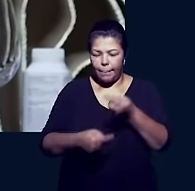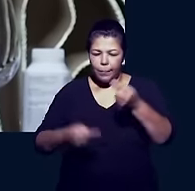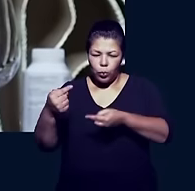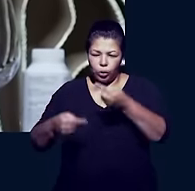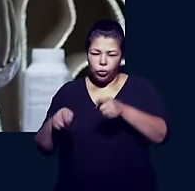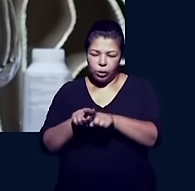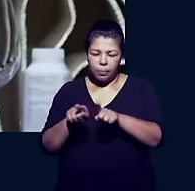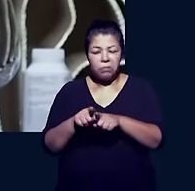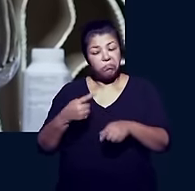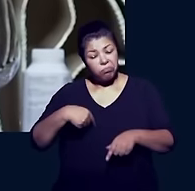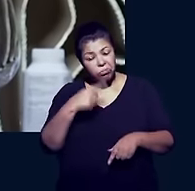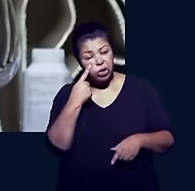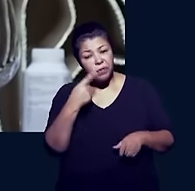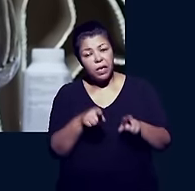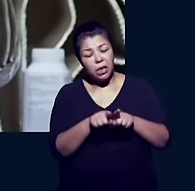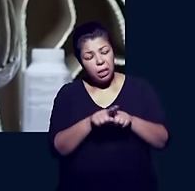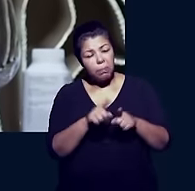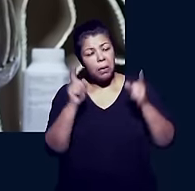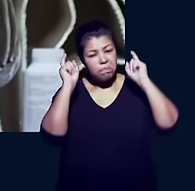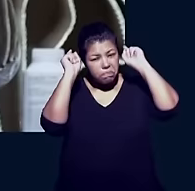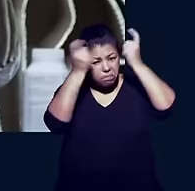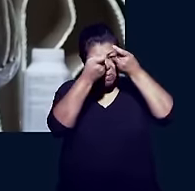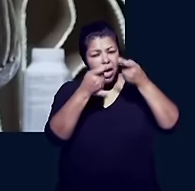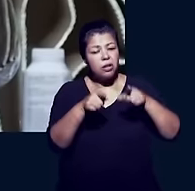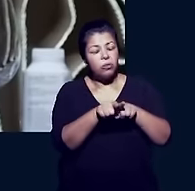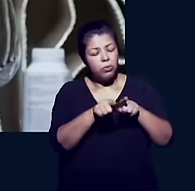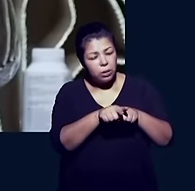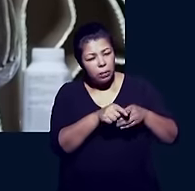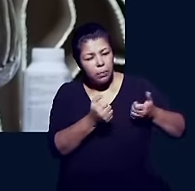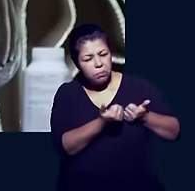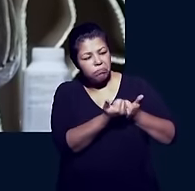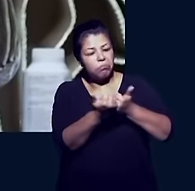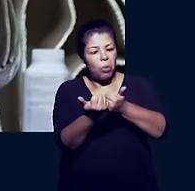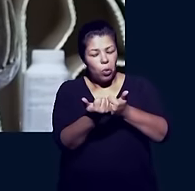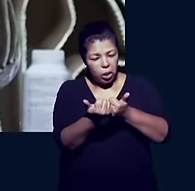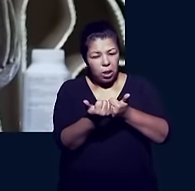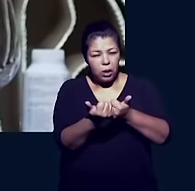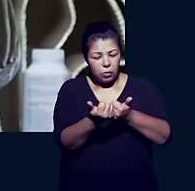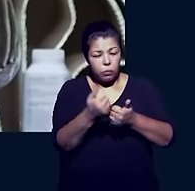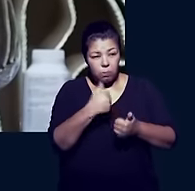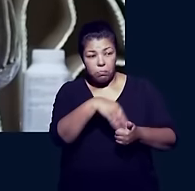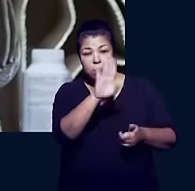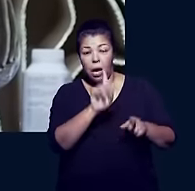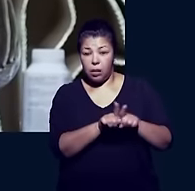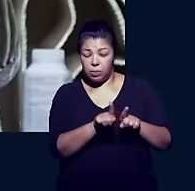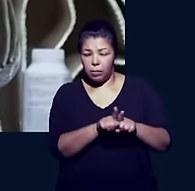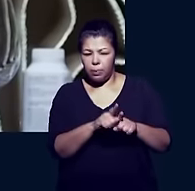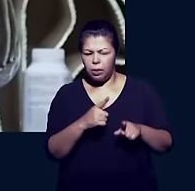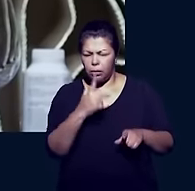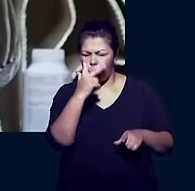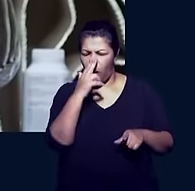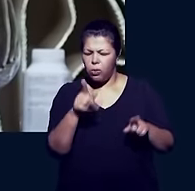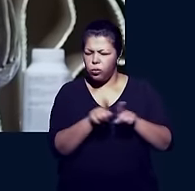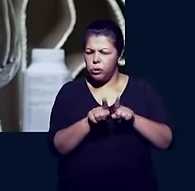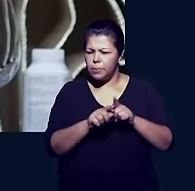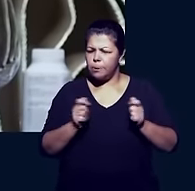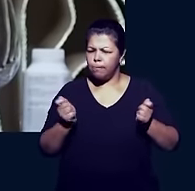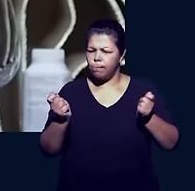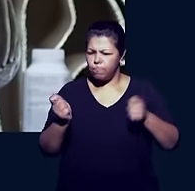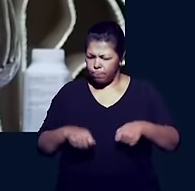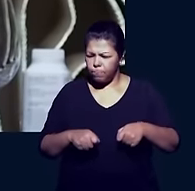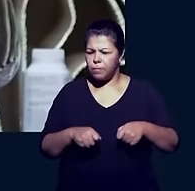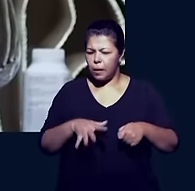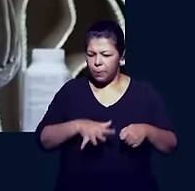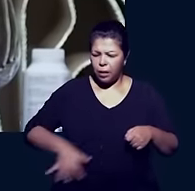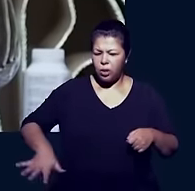operando super forte né Eh eh nesse movimento de investimento maior pro México né e acho que isso aqui beneficia toda eh a a